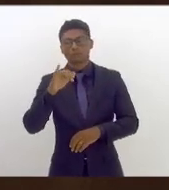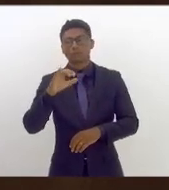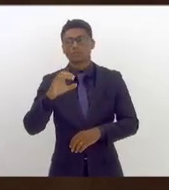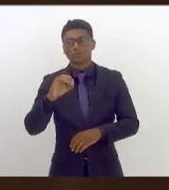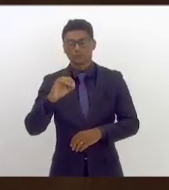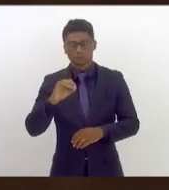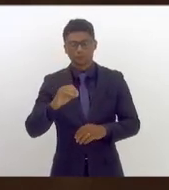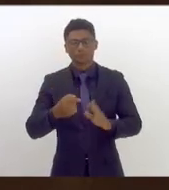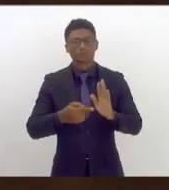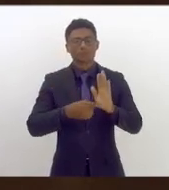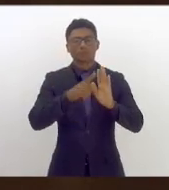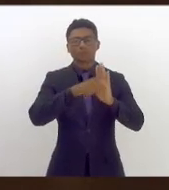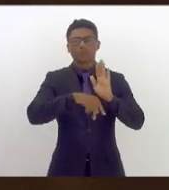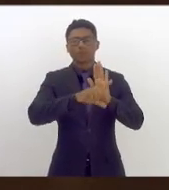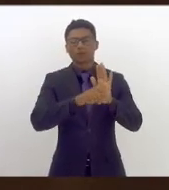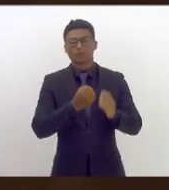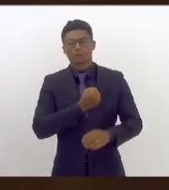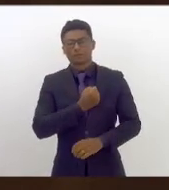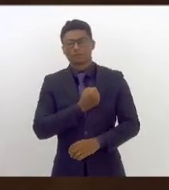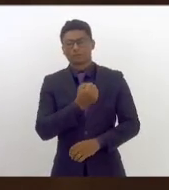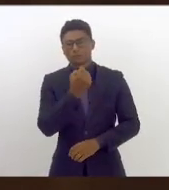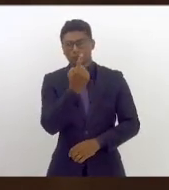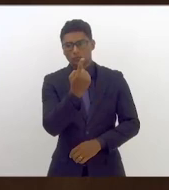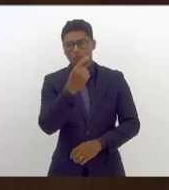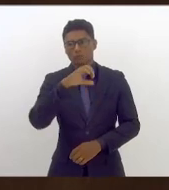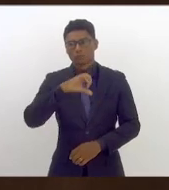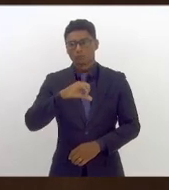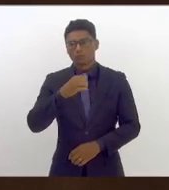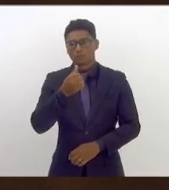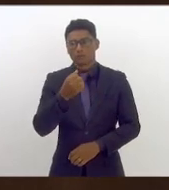relação ao PL 1964 de 20.